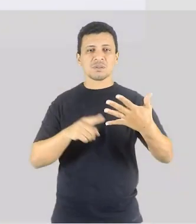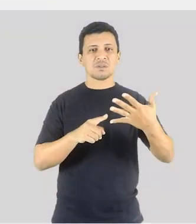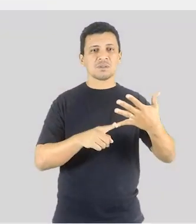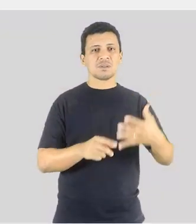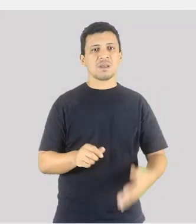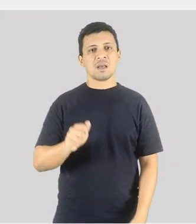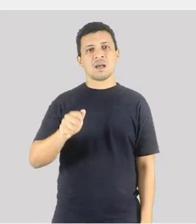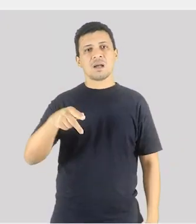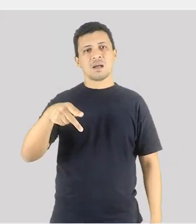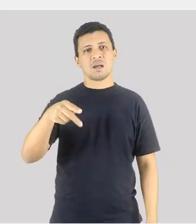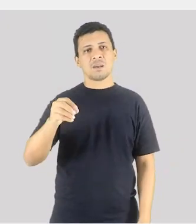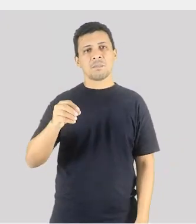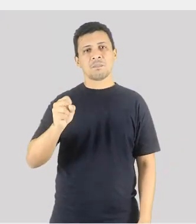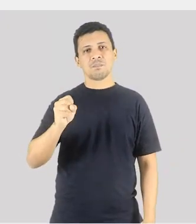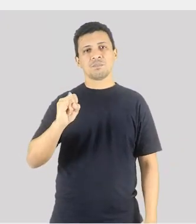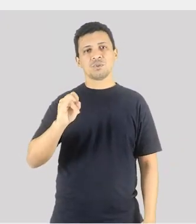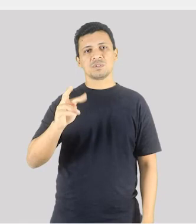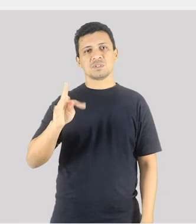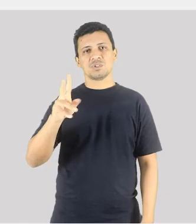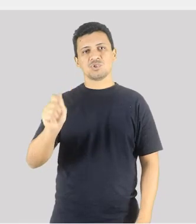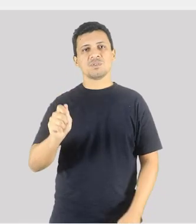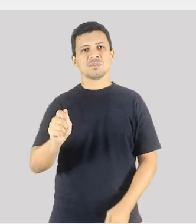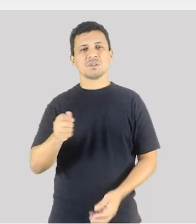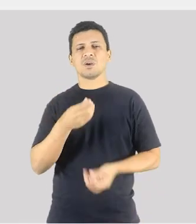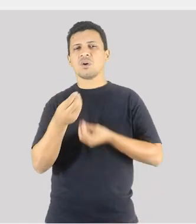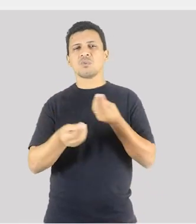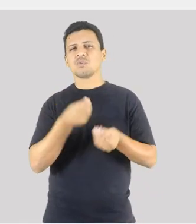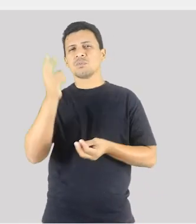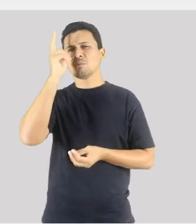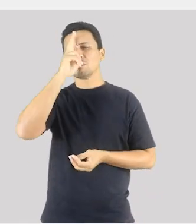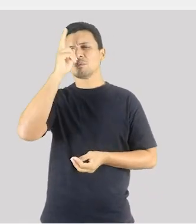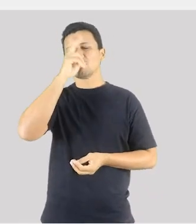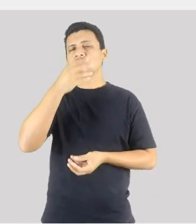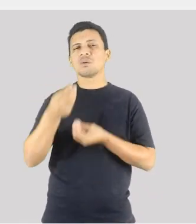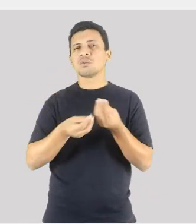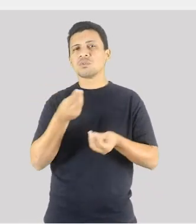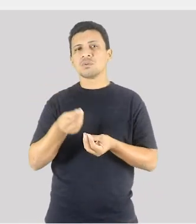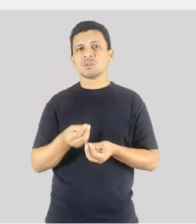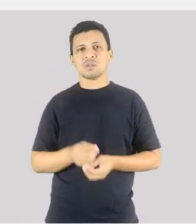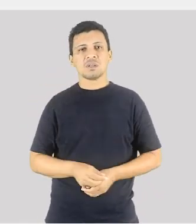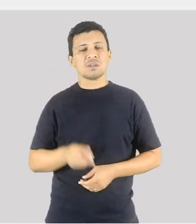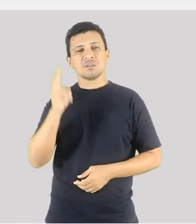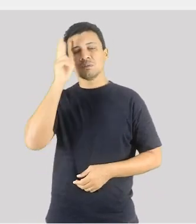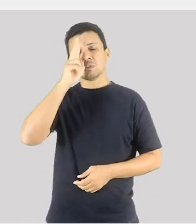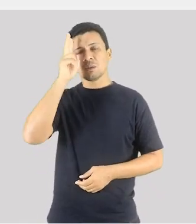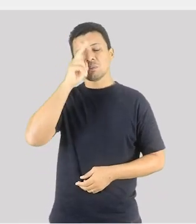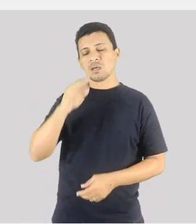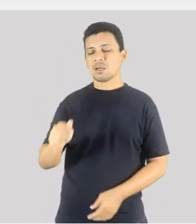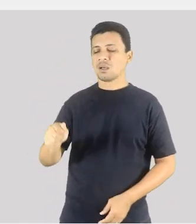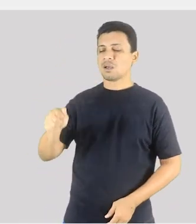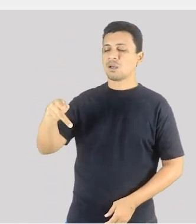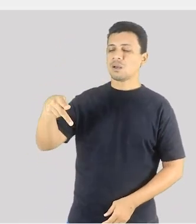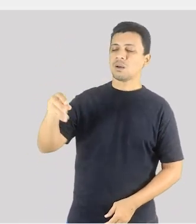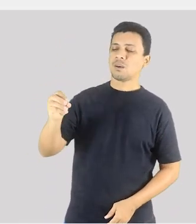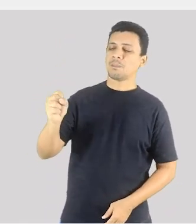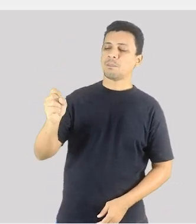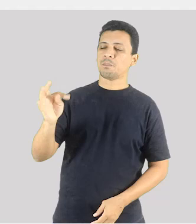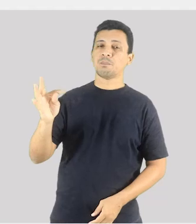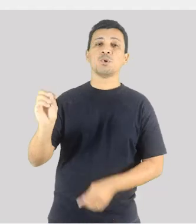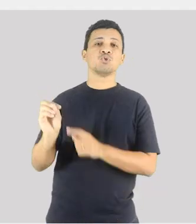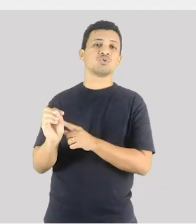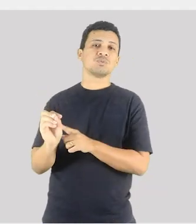oração apositiva, né? Para lembrar da oração apositiva, basta lembrar do aposto, aquele termo